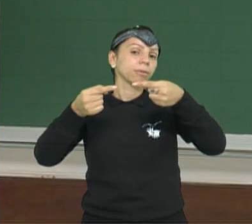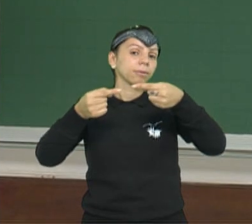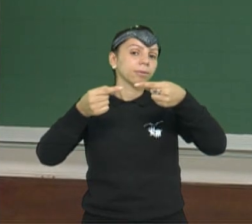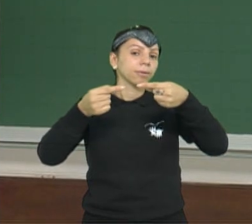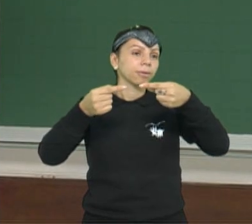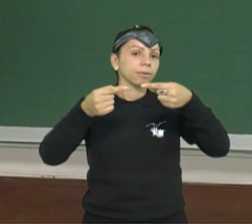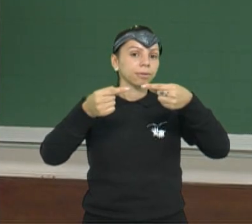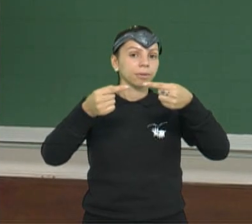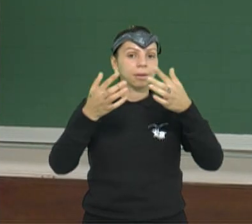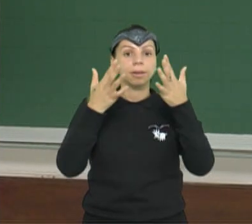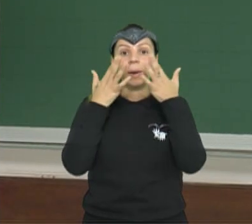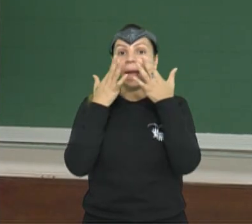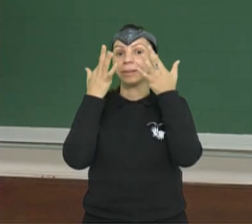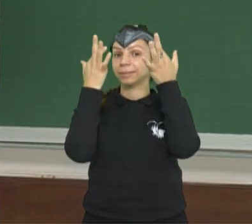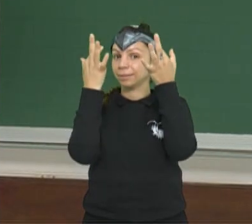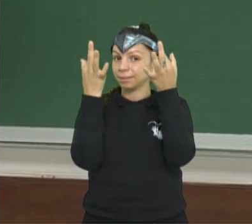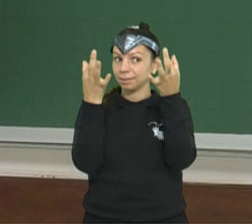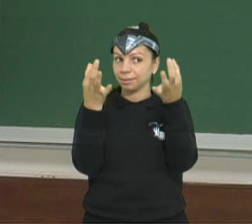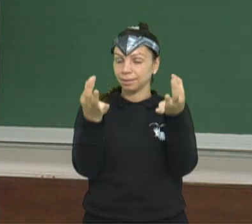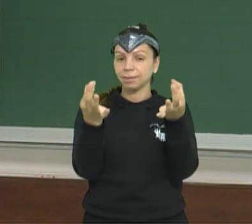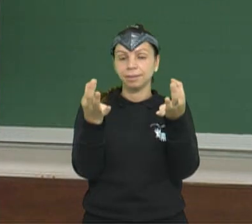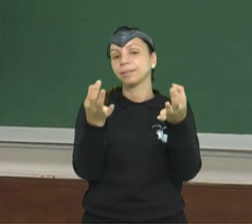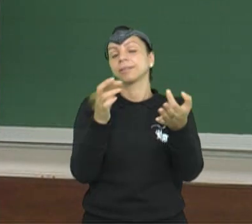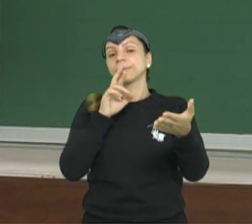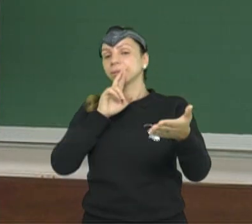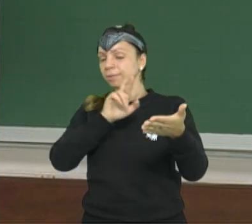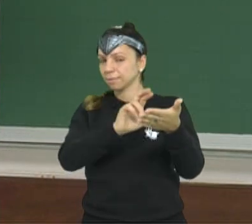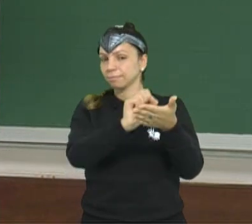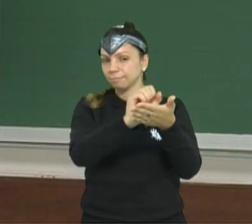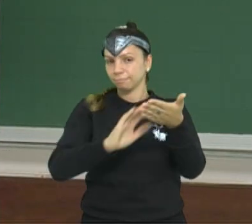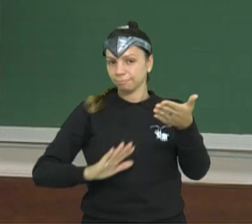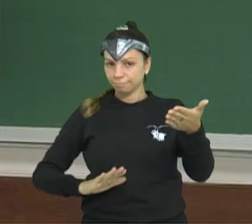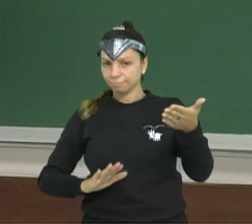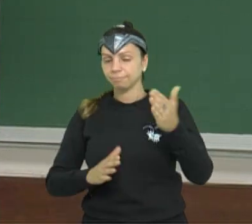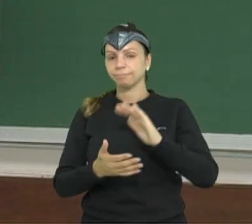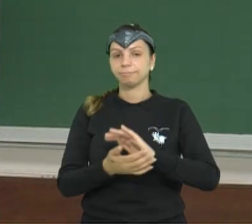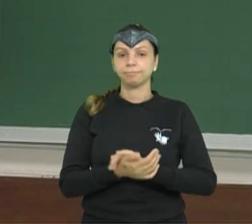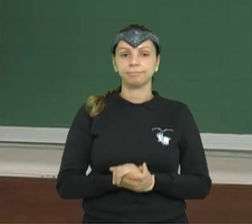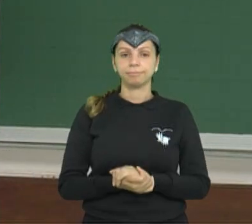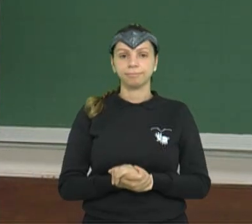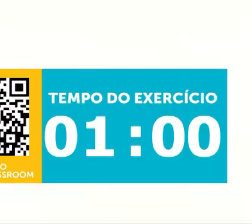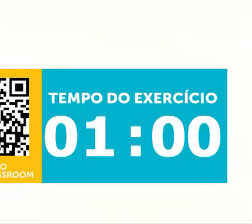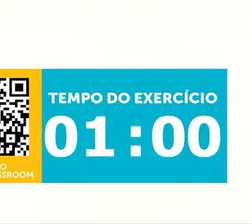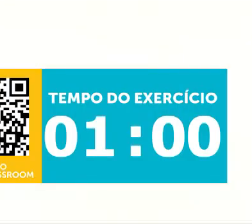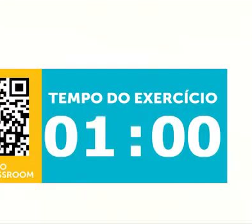Presta bastante atenção aí que você consegue responder essas duas questões.